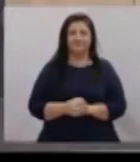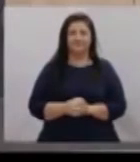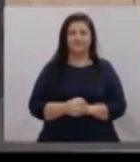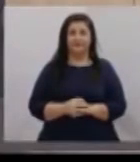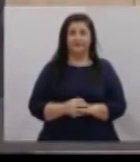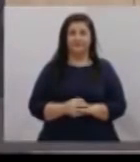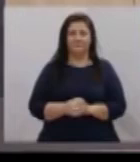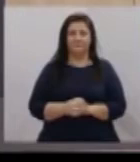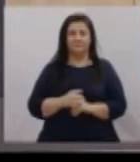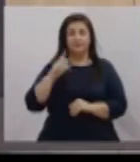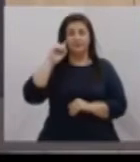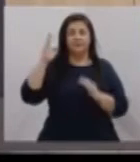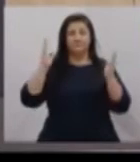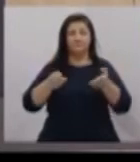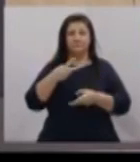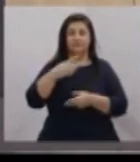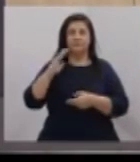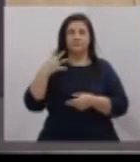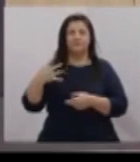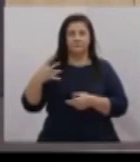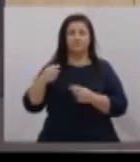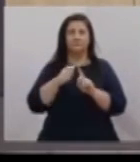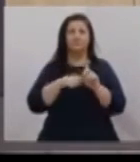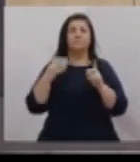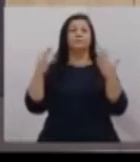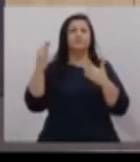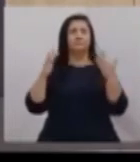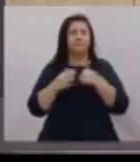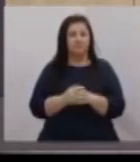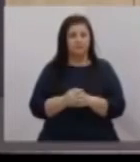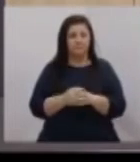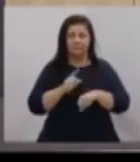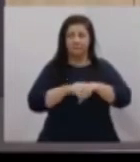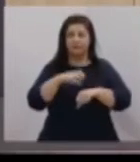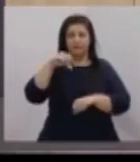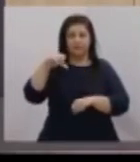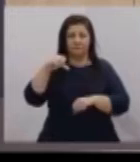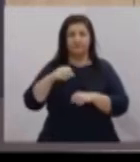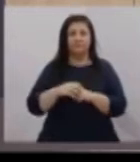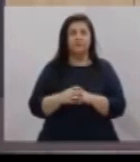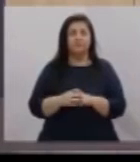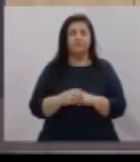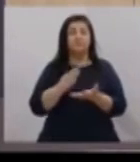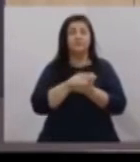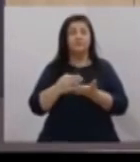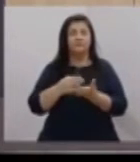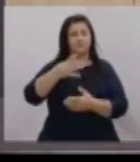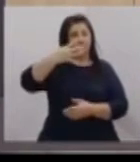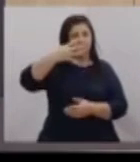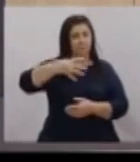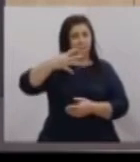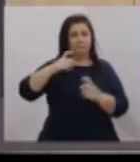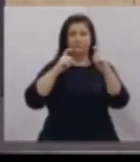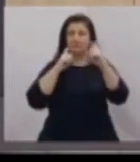Na presente data de 24 de fevereiro, às 9h12, para darmos início à quarta sessão ordinária do